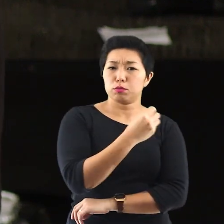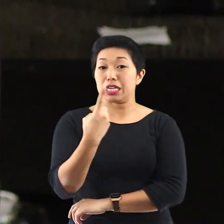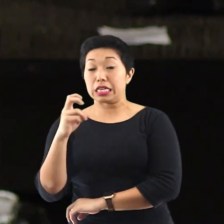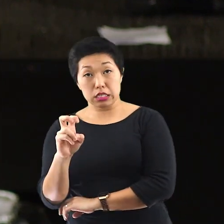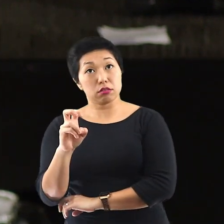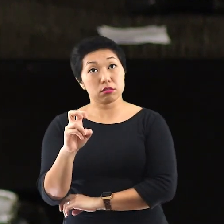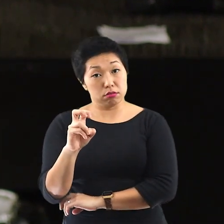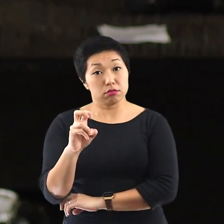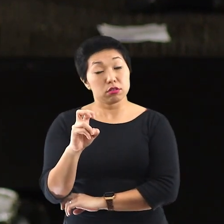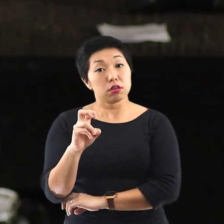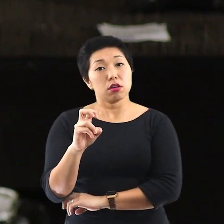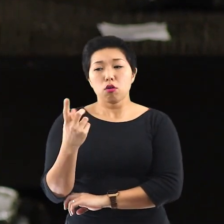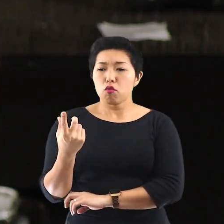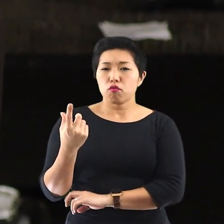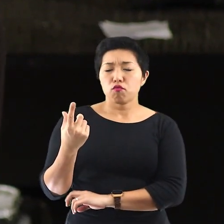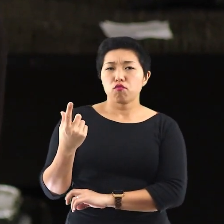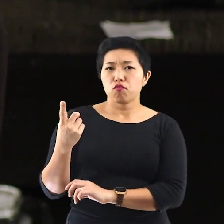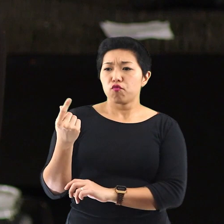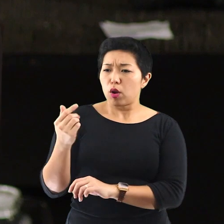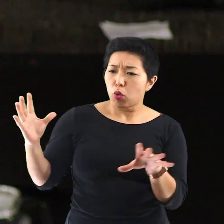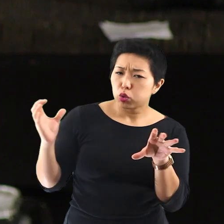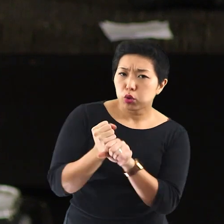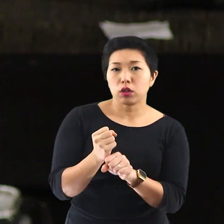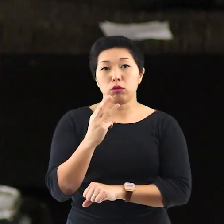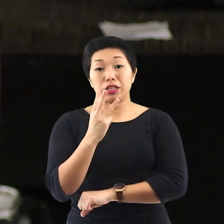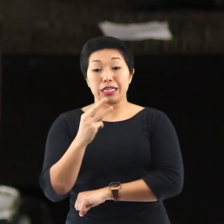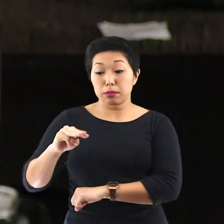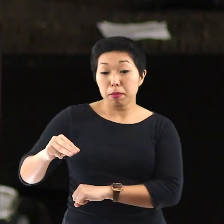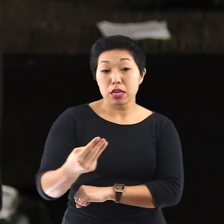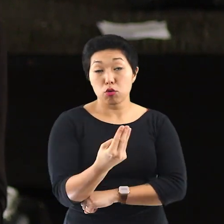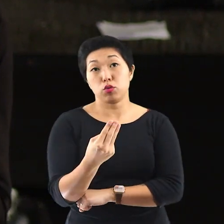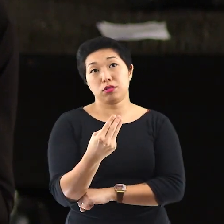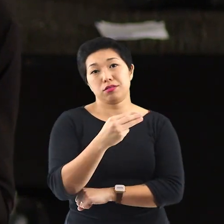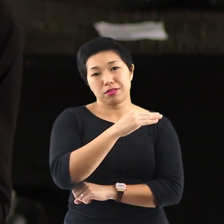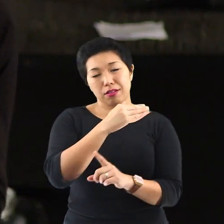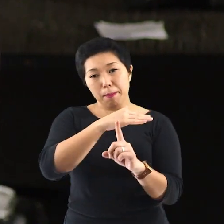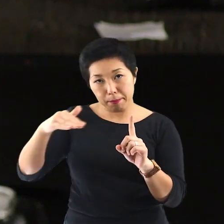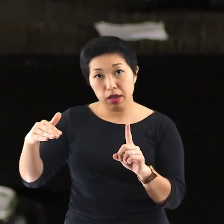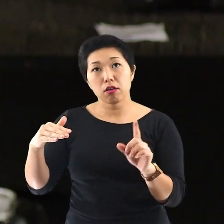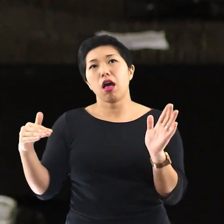15, passando de 3,5 milhões para mais de